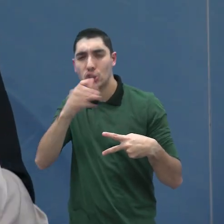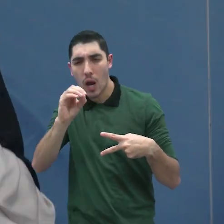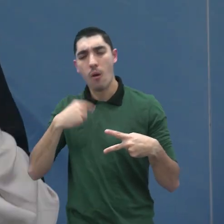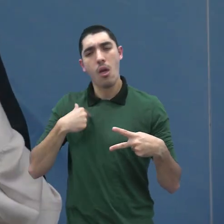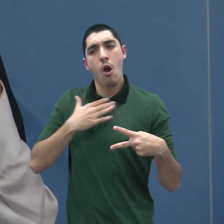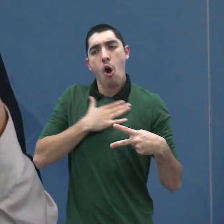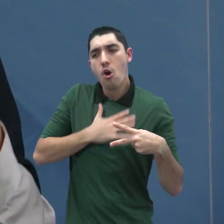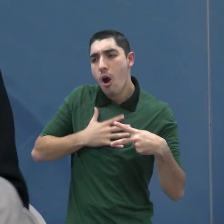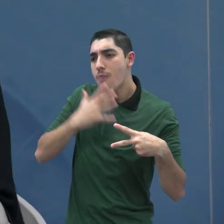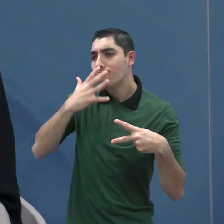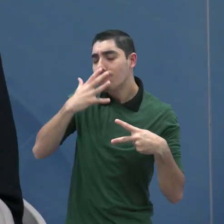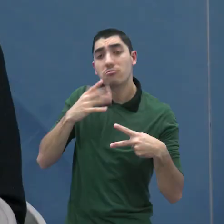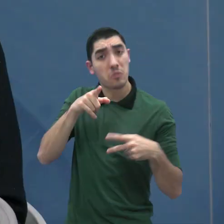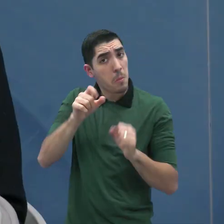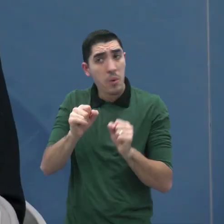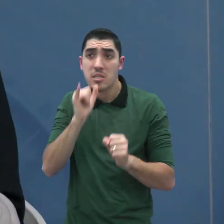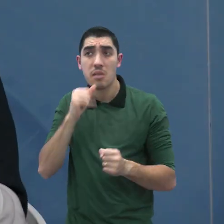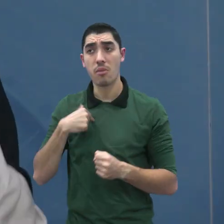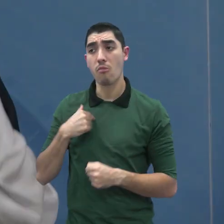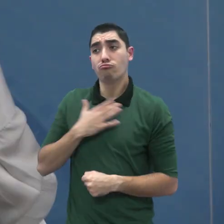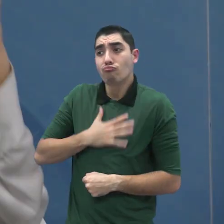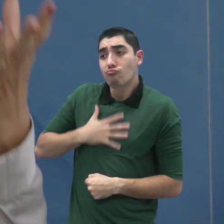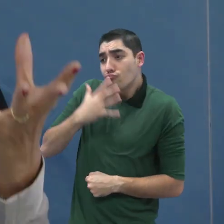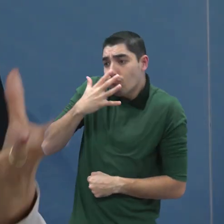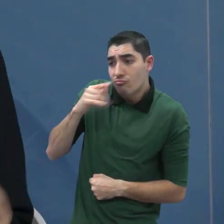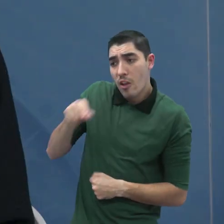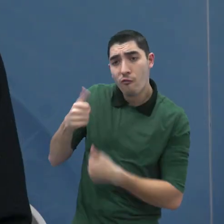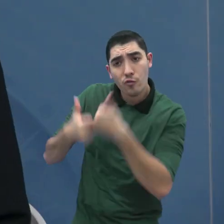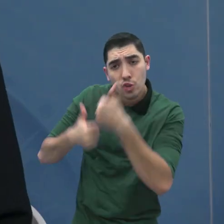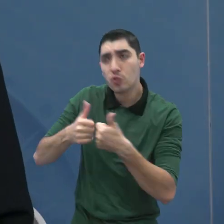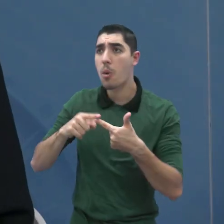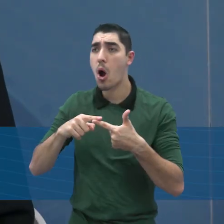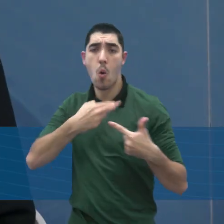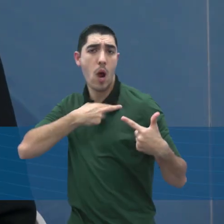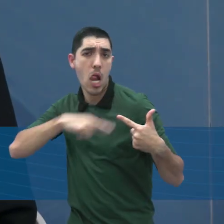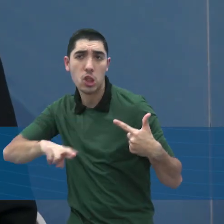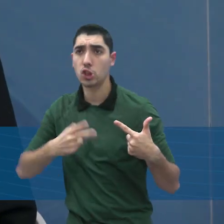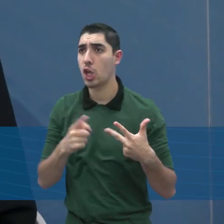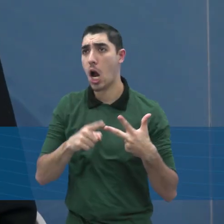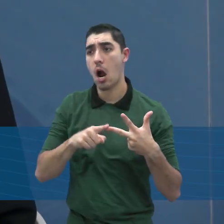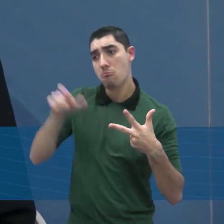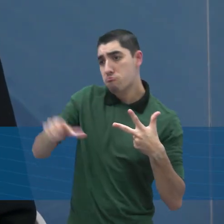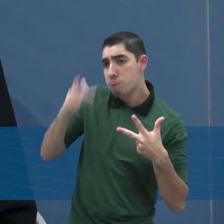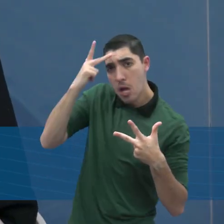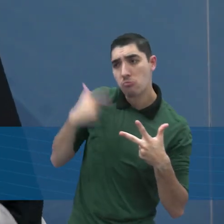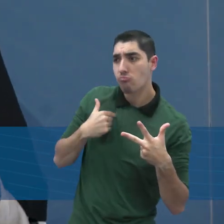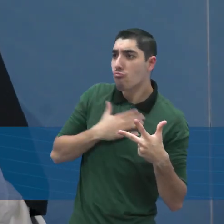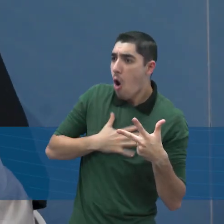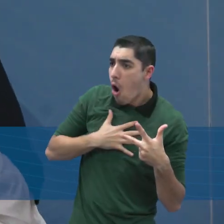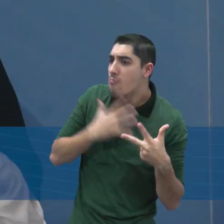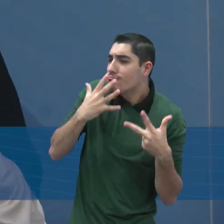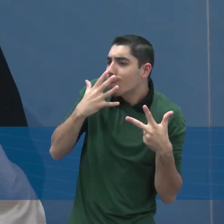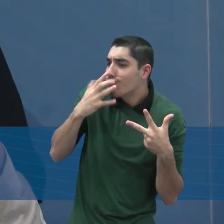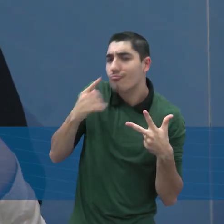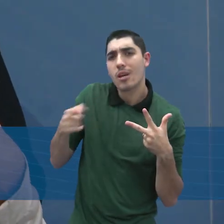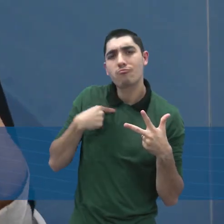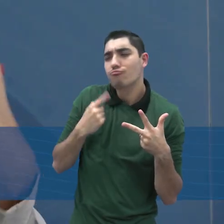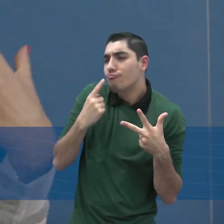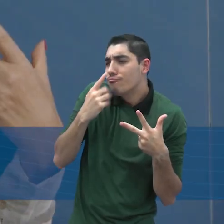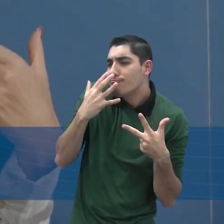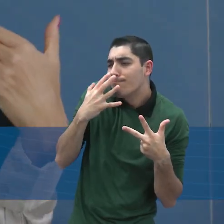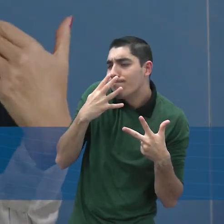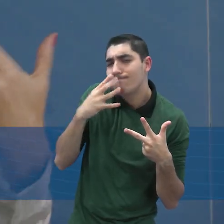né? Você pode ter uma paixão por um time, por uma religião, por uma pessoa. A paixão